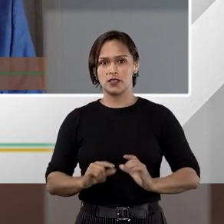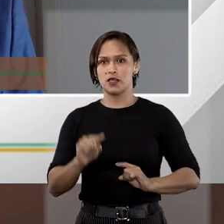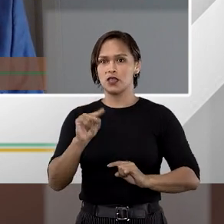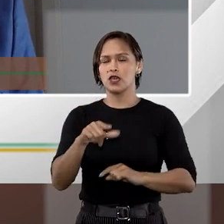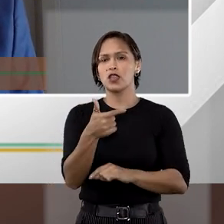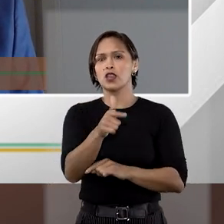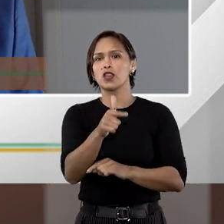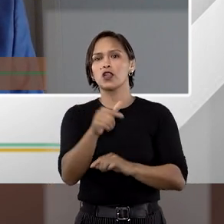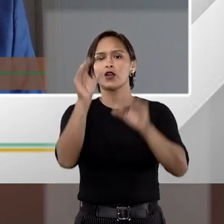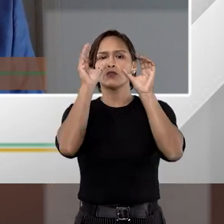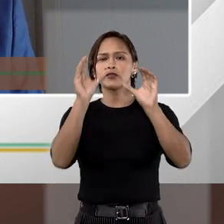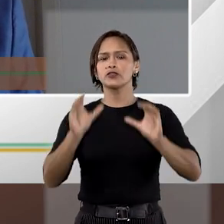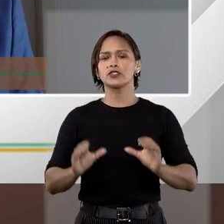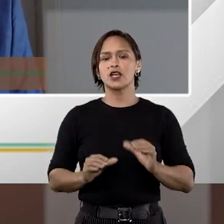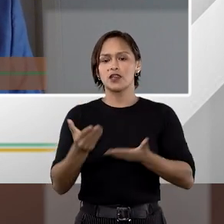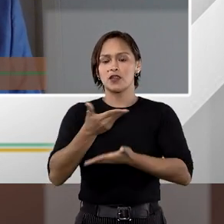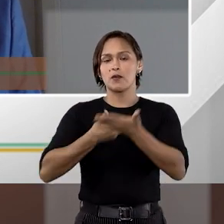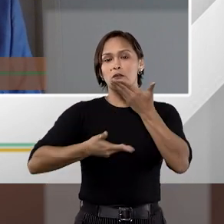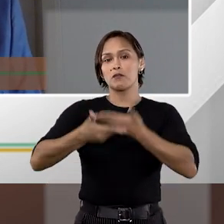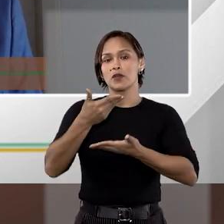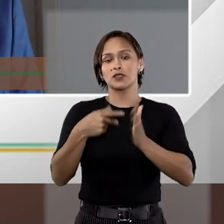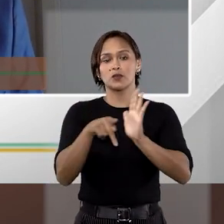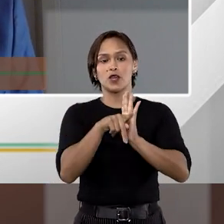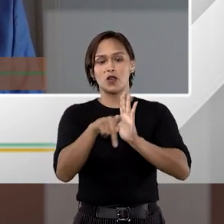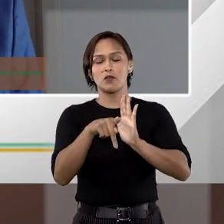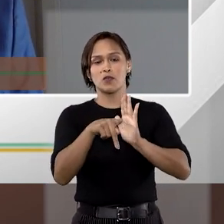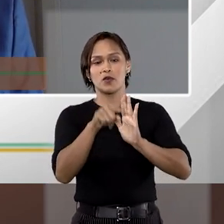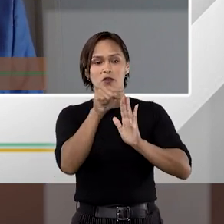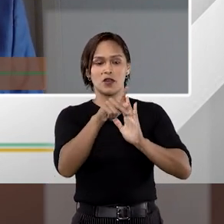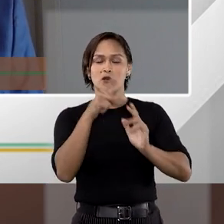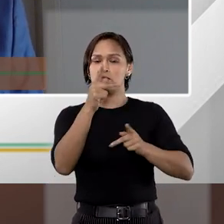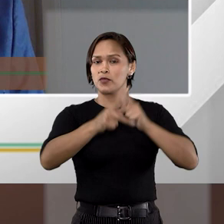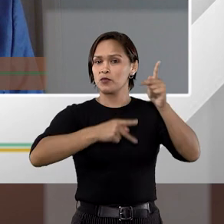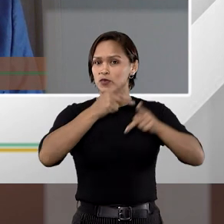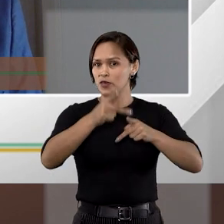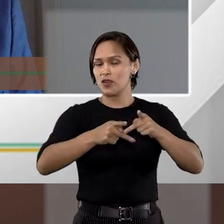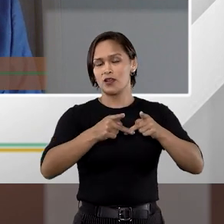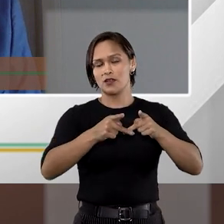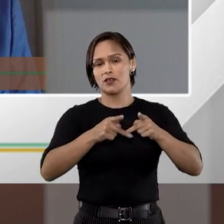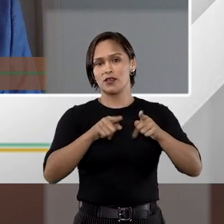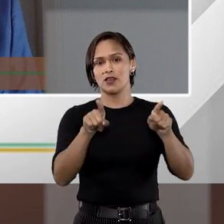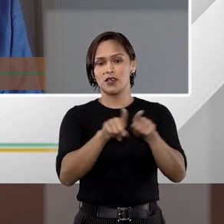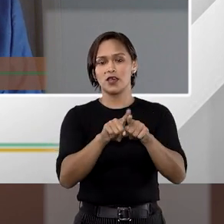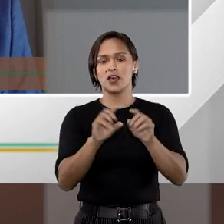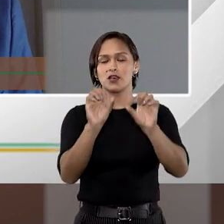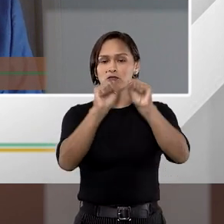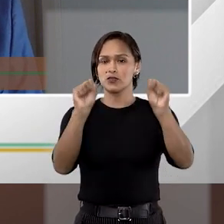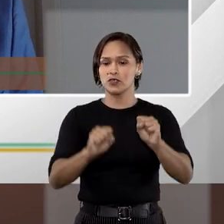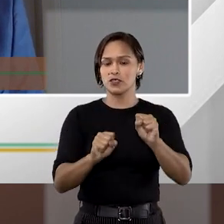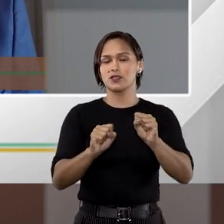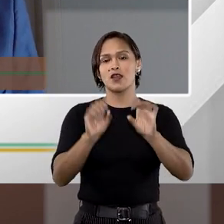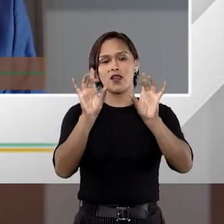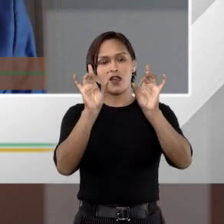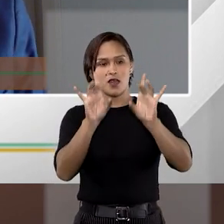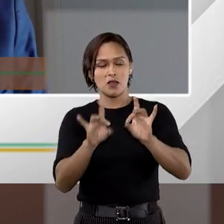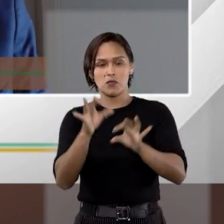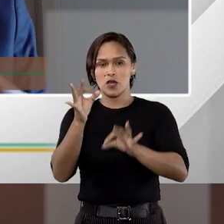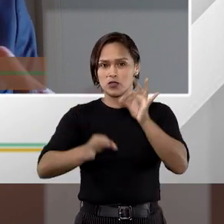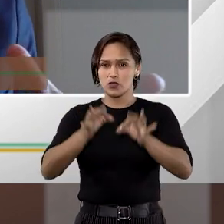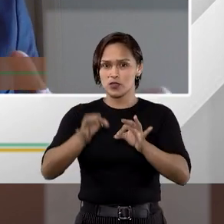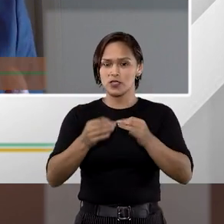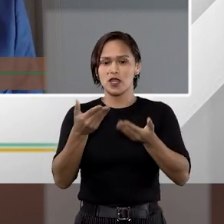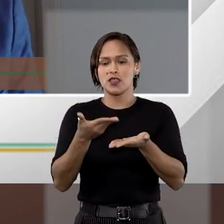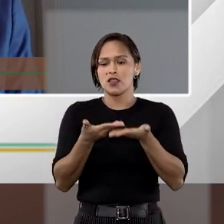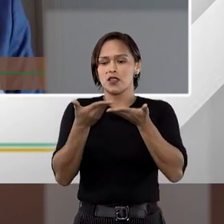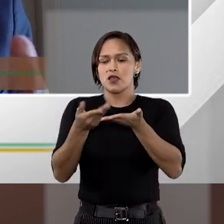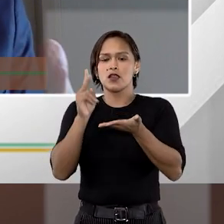e não existe cidadania sem participação né a Participação Popular mesmo e aí é o sistema do juizado ele ele